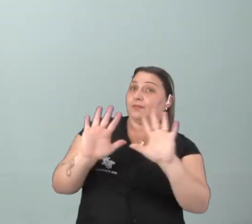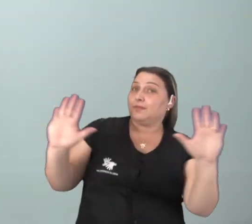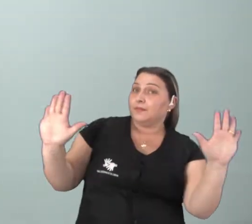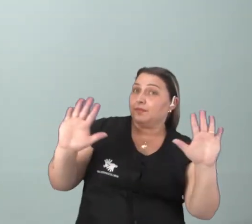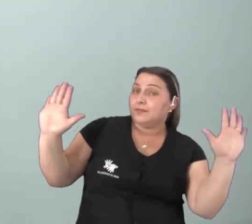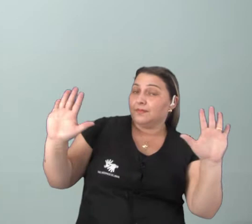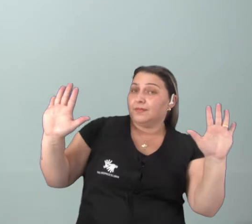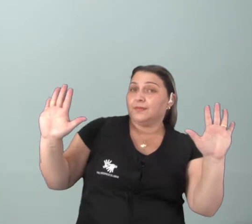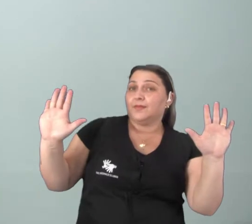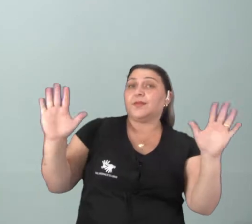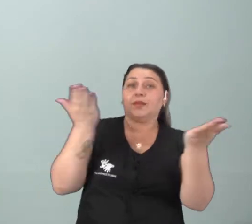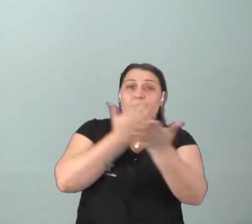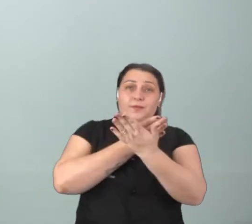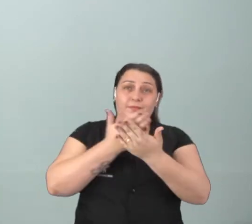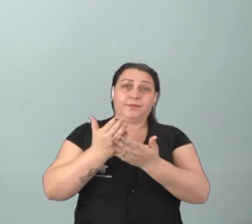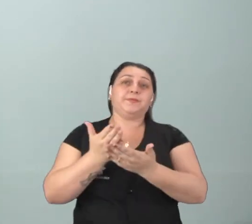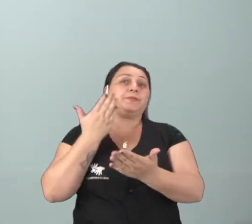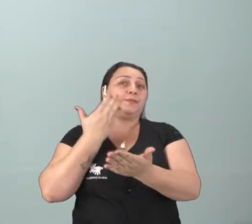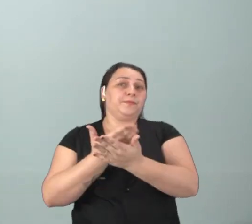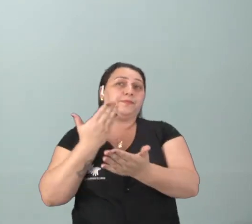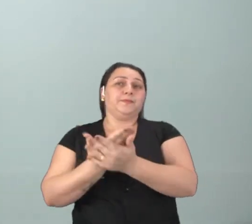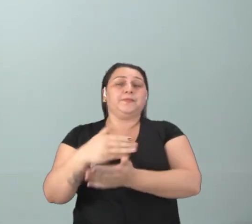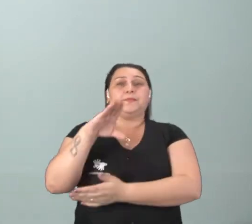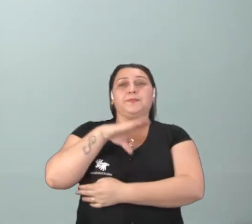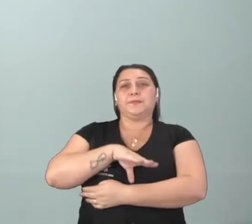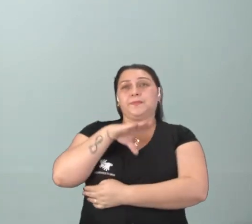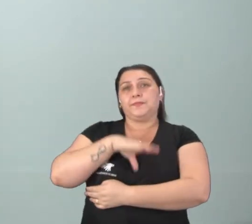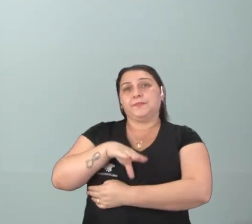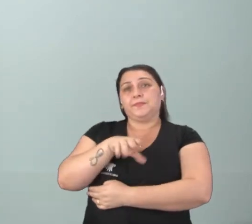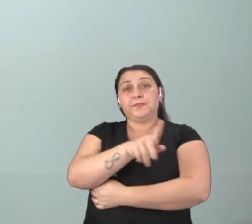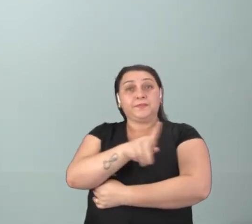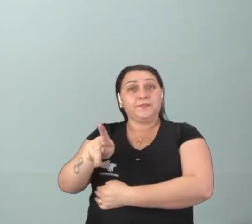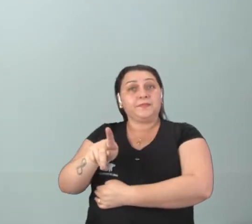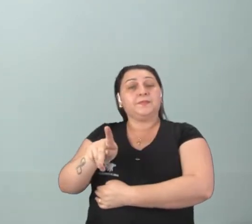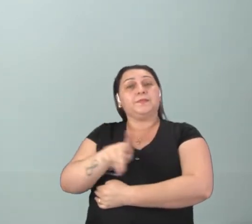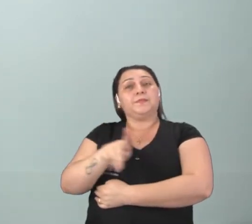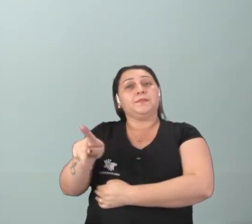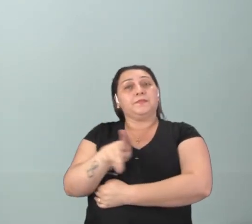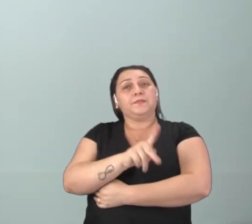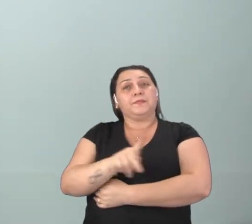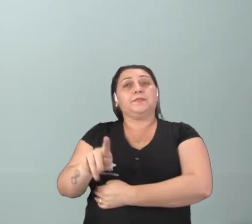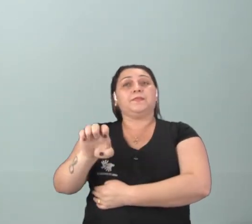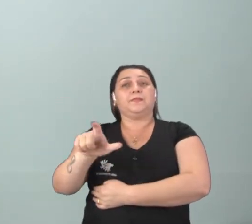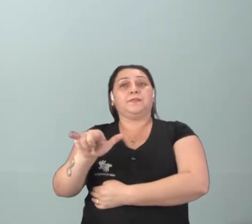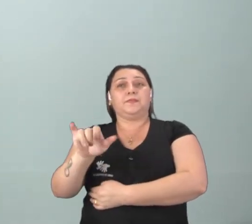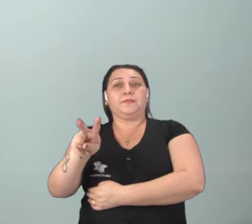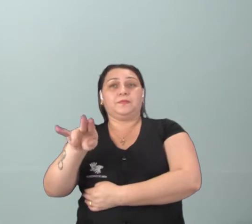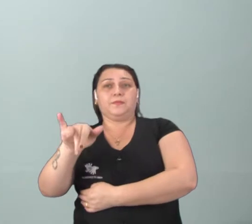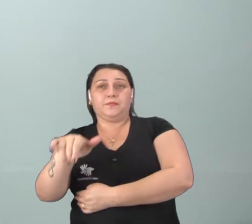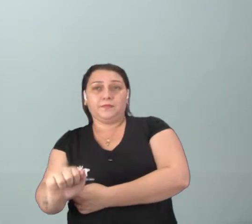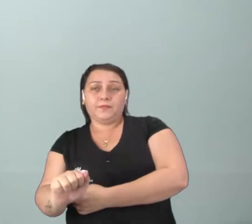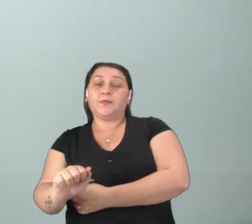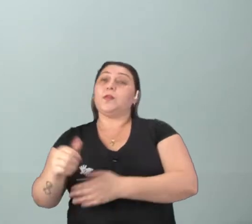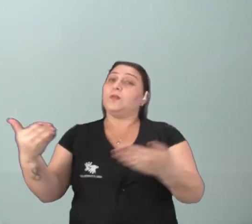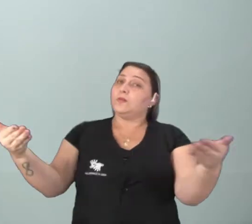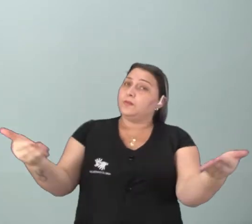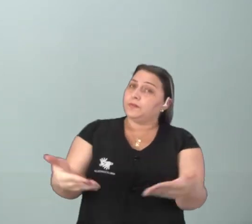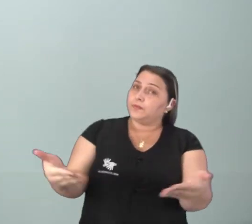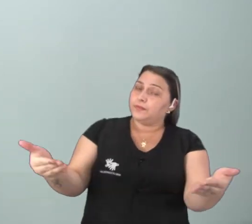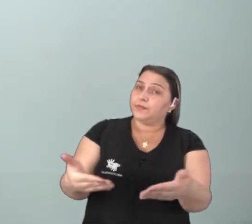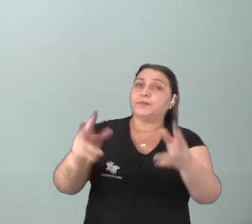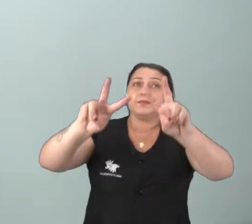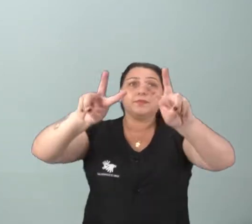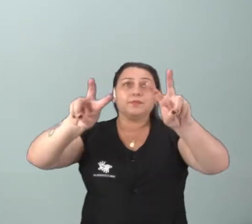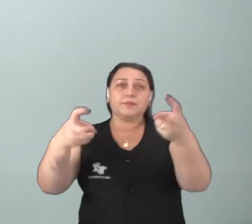Olá, pessoal! Vamos iniciar mais uma aula de língua portuguesa. Eu sou a professora Elívia Soares e hoje o